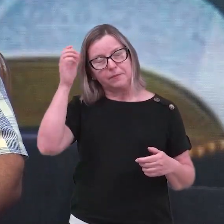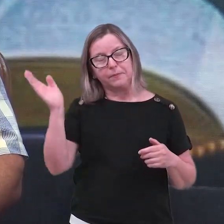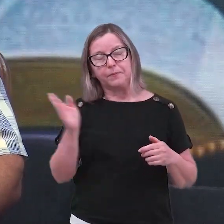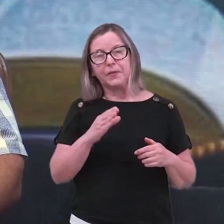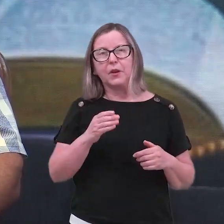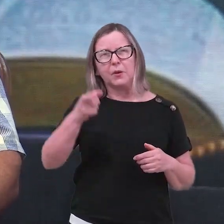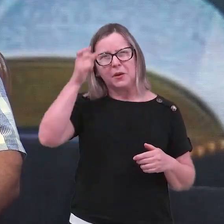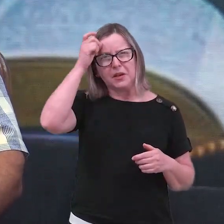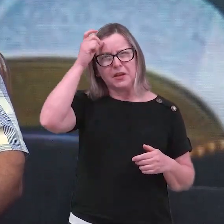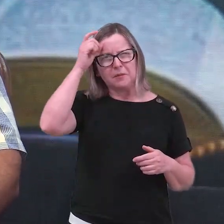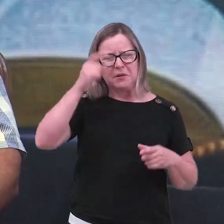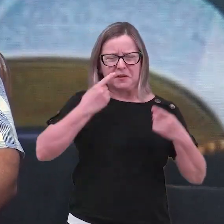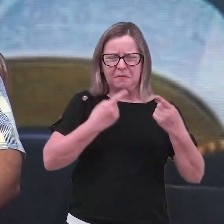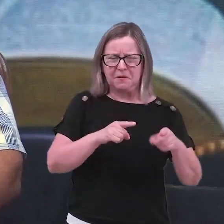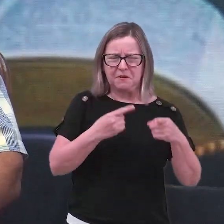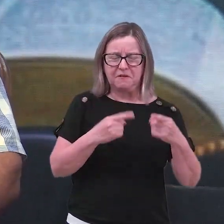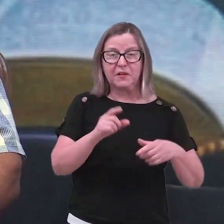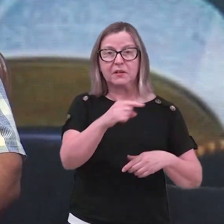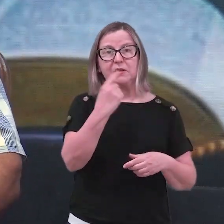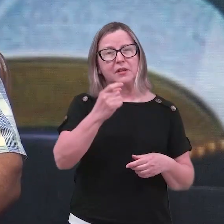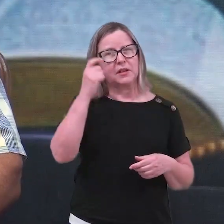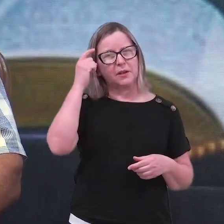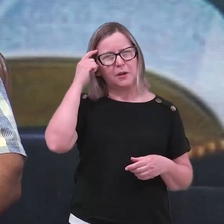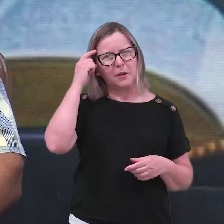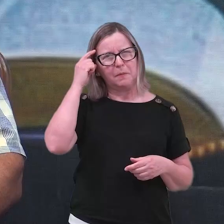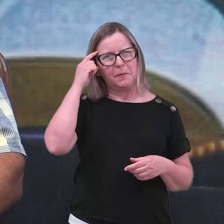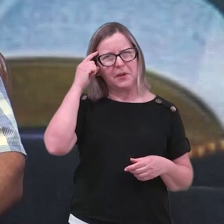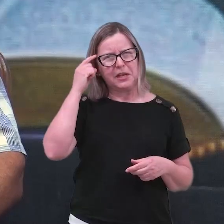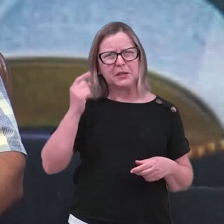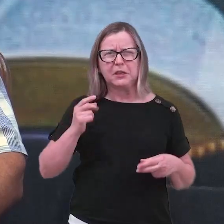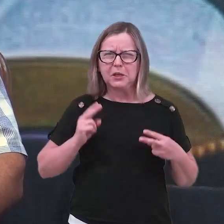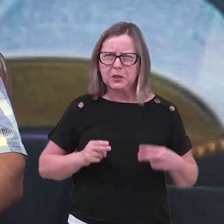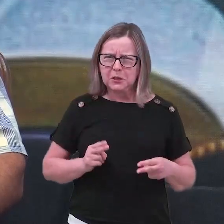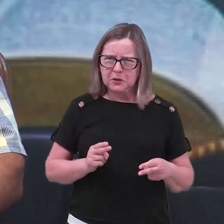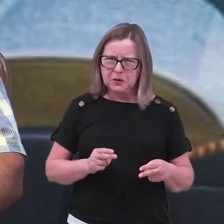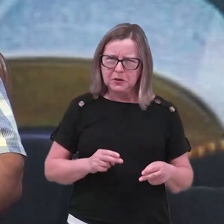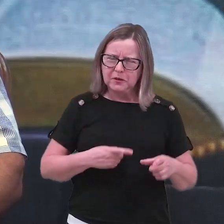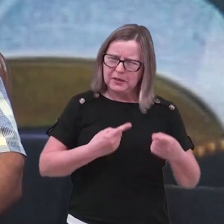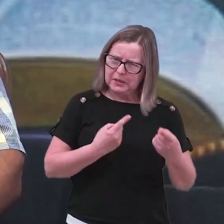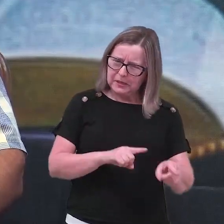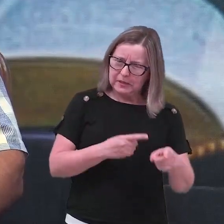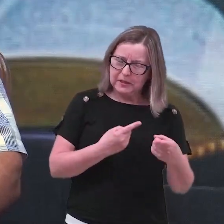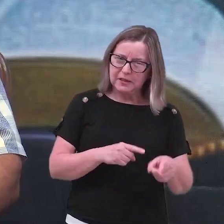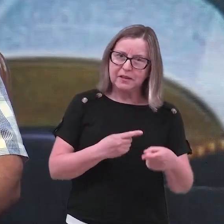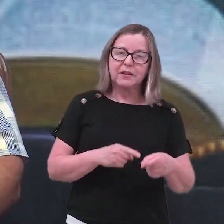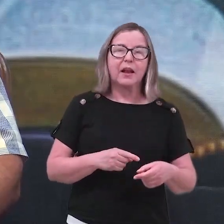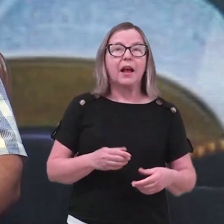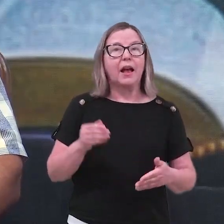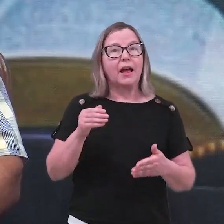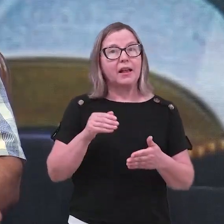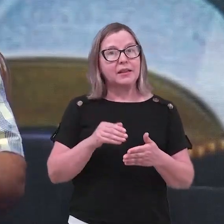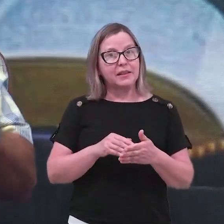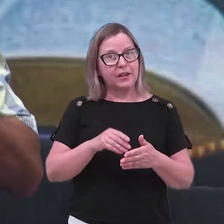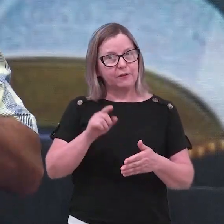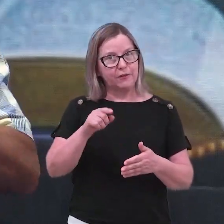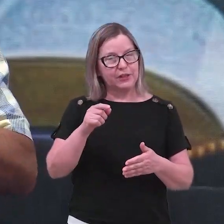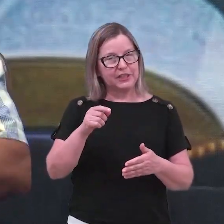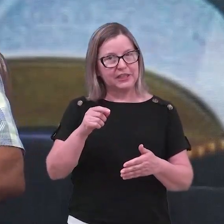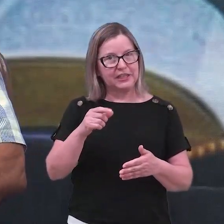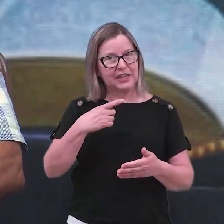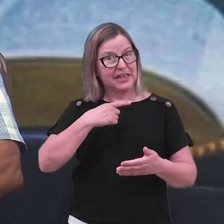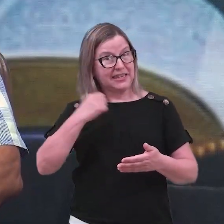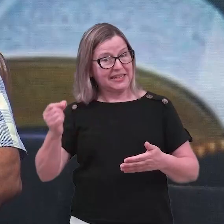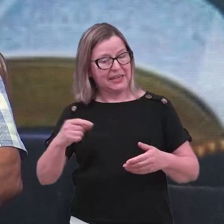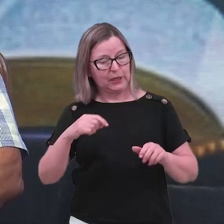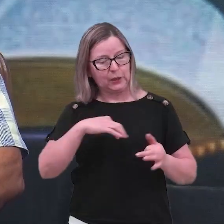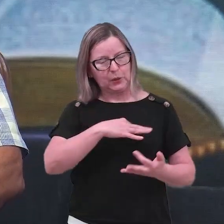ataca na nossa mente, ele vai continuar trabalhando na mente do regenerado até você ser tirado desse mundo aqui. E eu estava